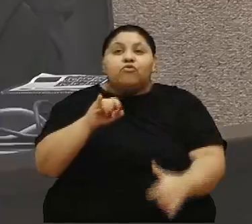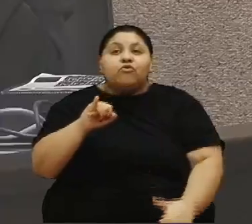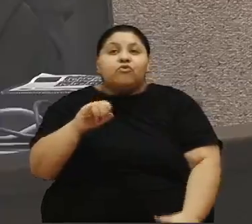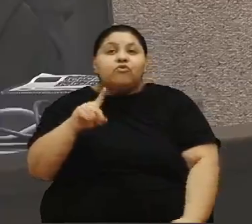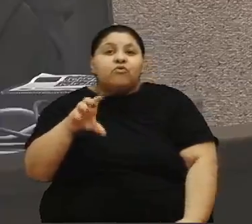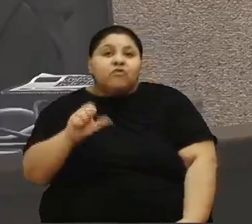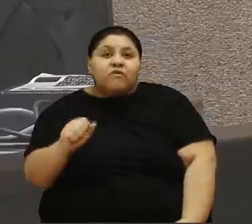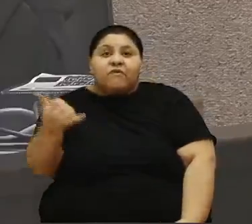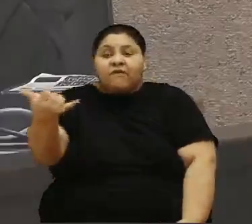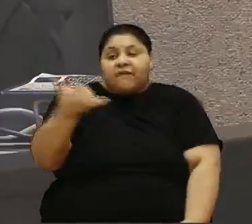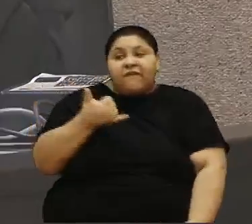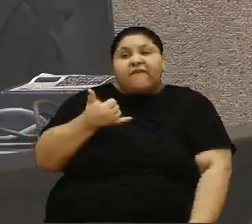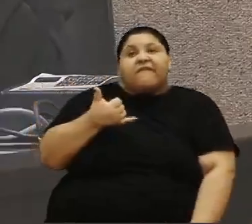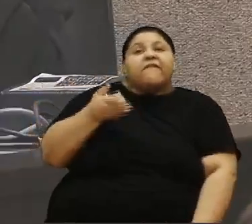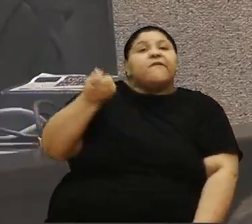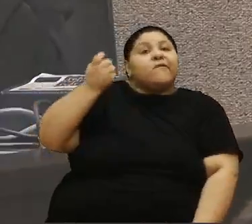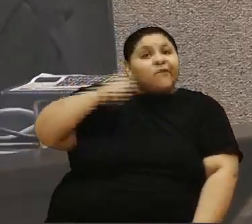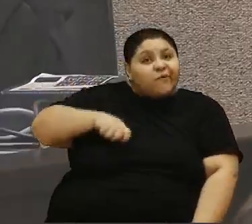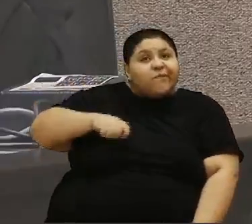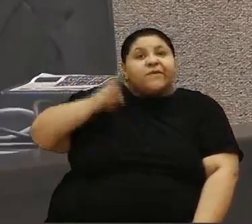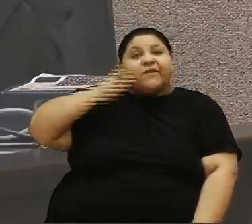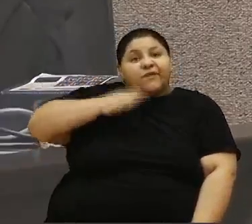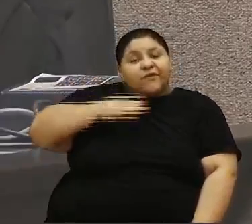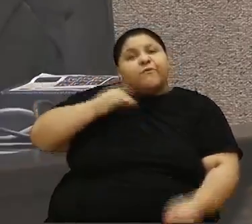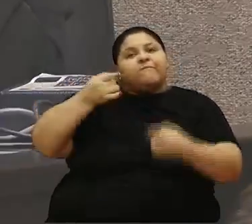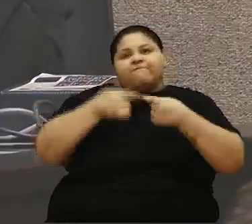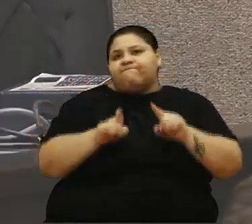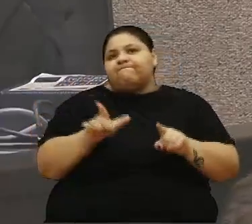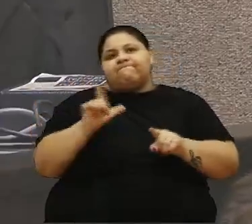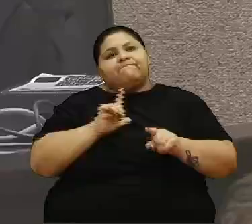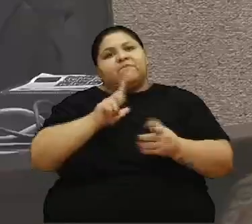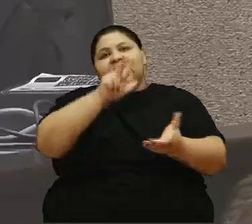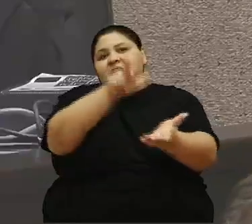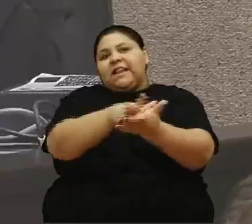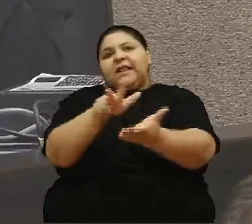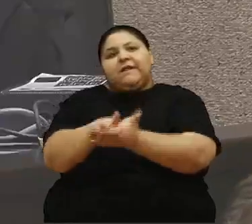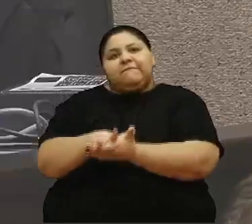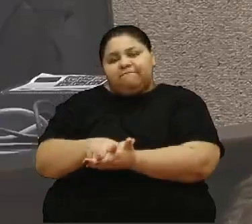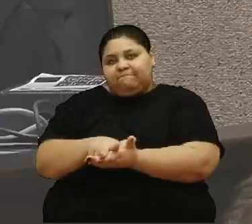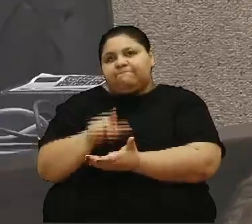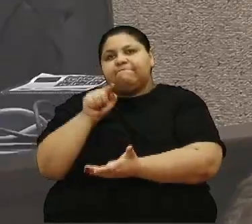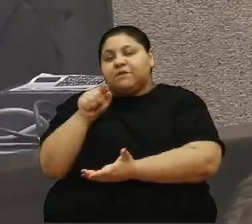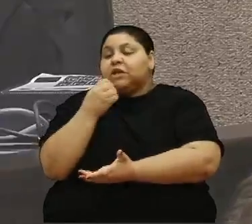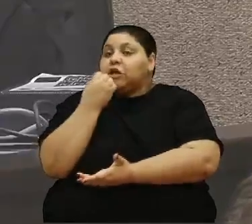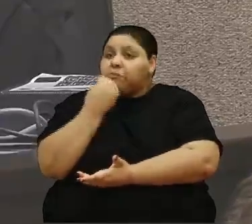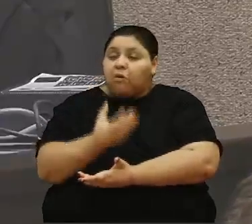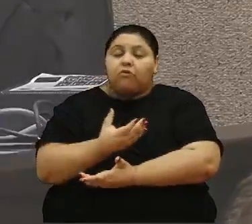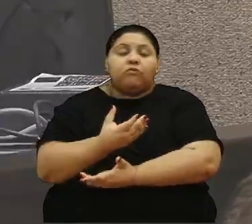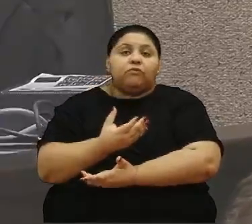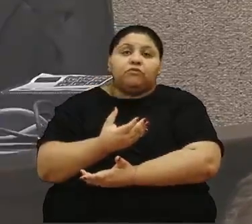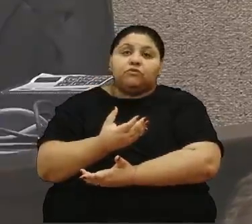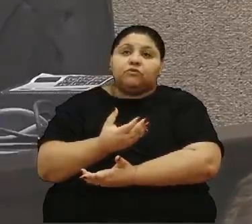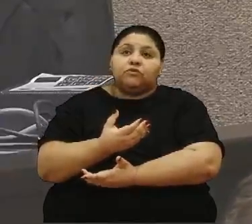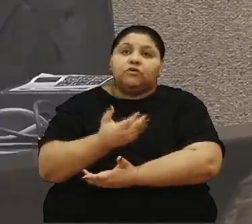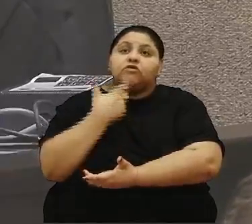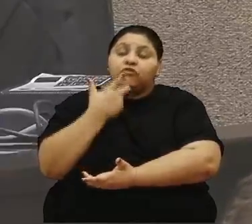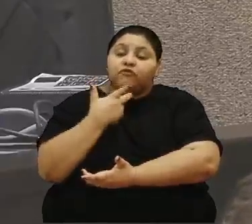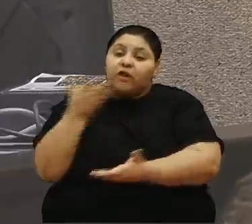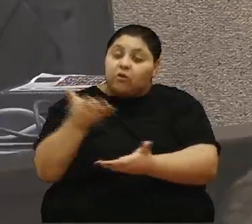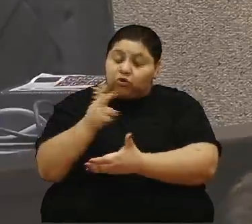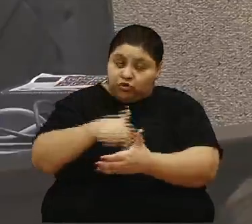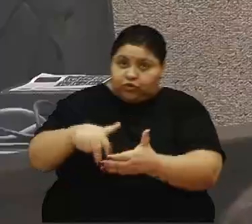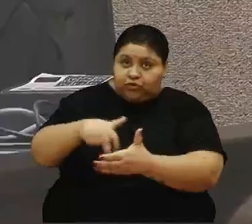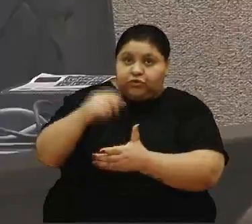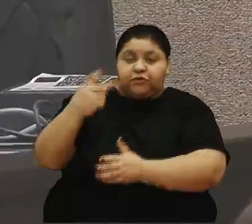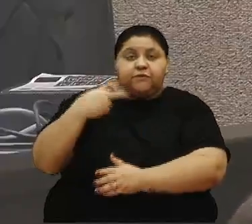nos dizem, realmente precisa urgente, mas não tem leito. Então isso, que bom, né, que o senhor trouxe isso na tribuna,